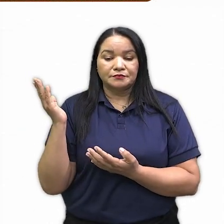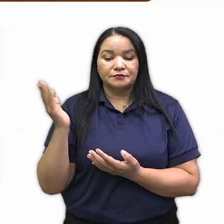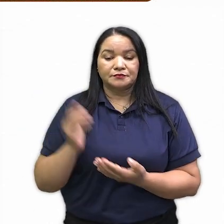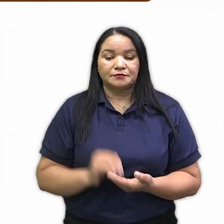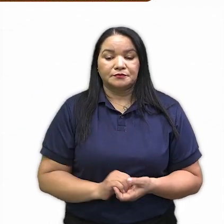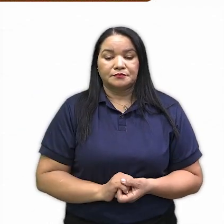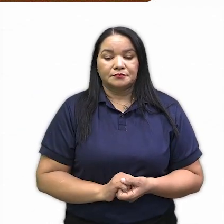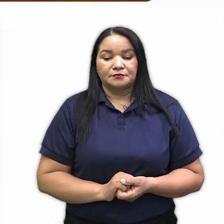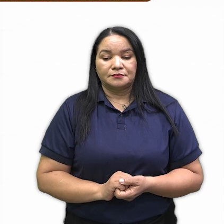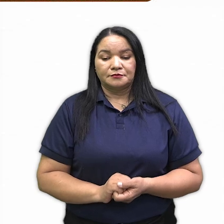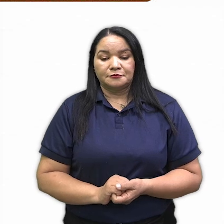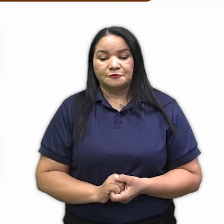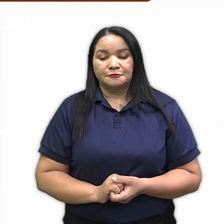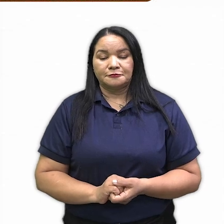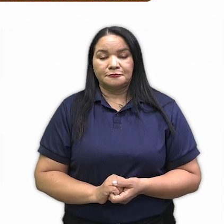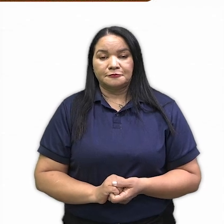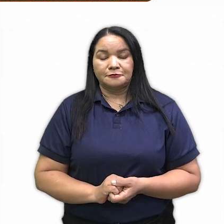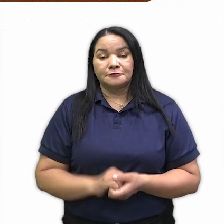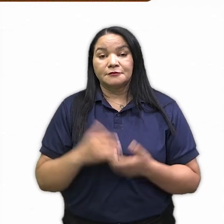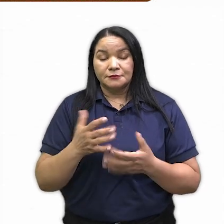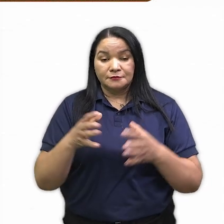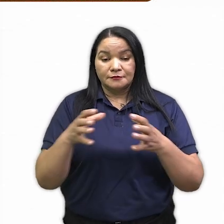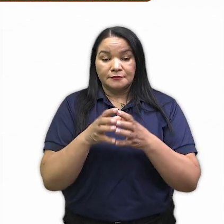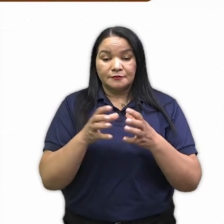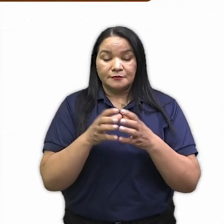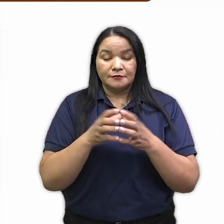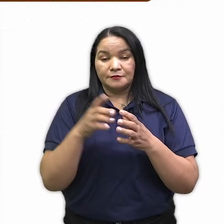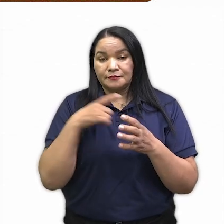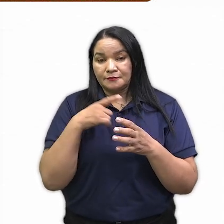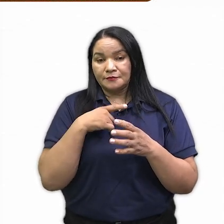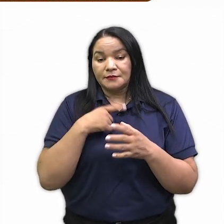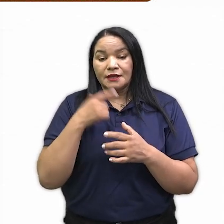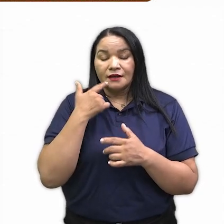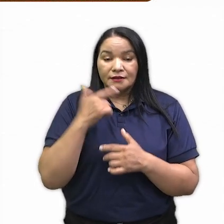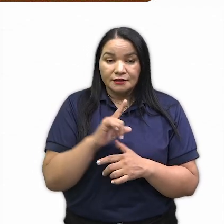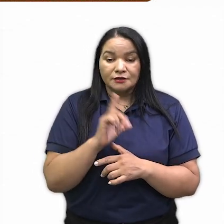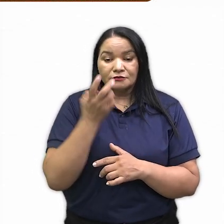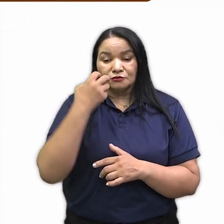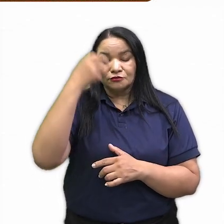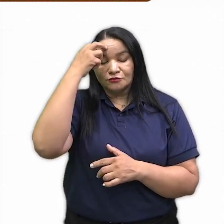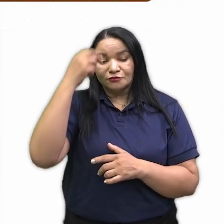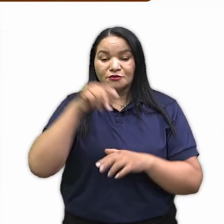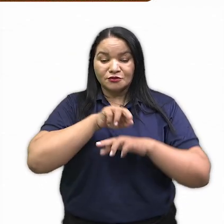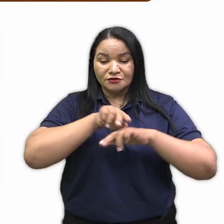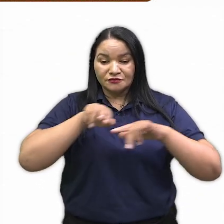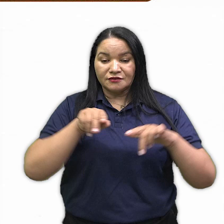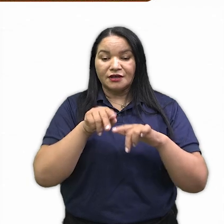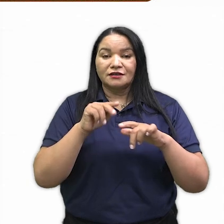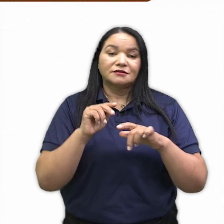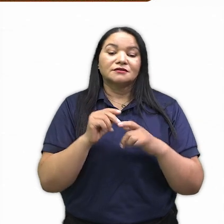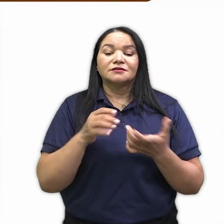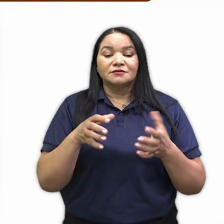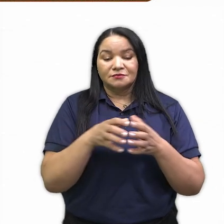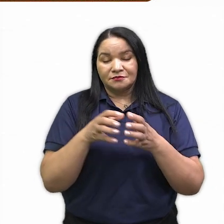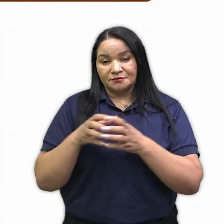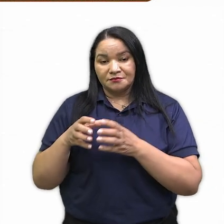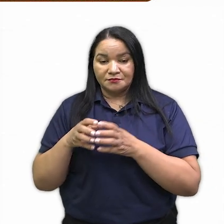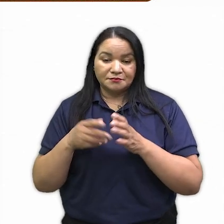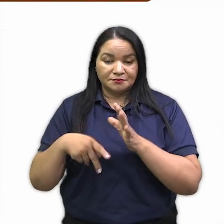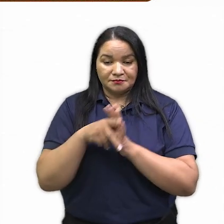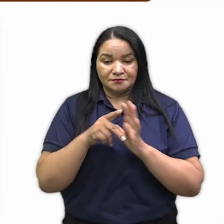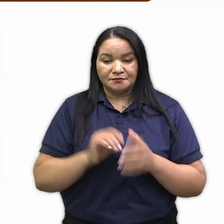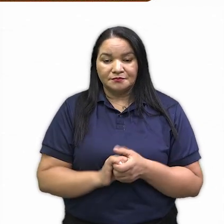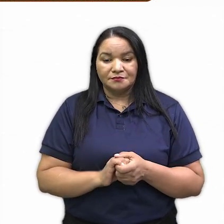Nova Caledônia. E esses grupos étnicos vão ter línguas e culturas diversas entre eles mesmos. E